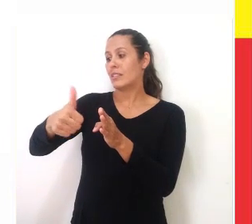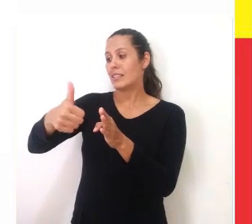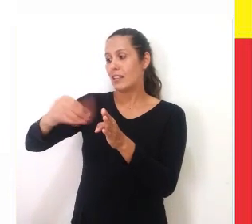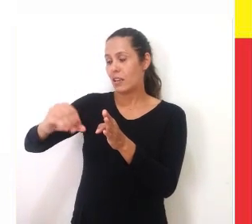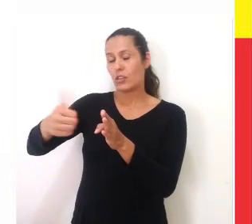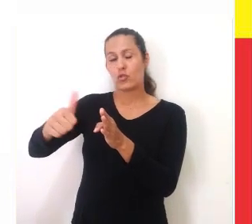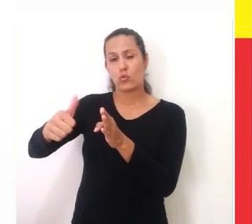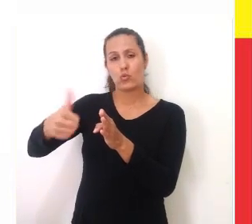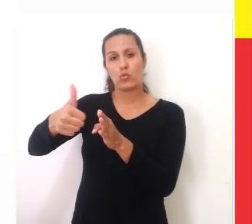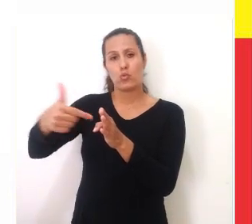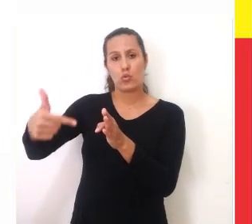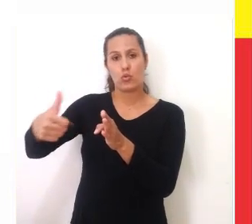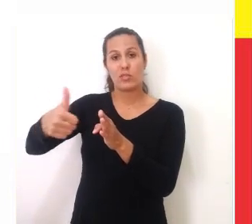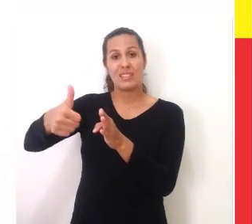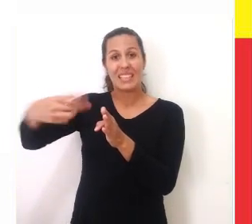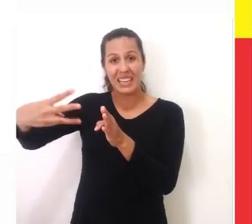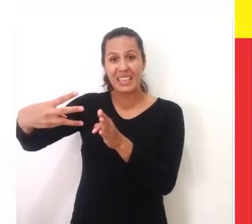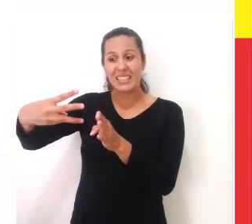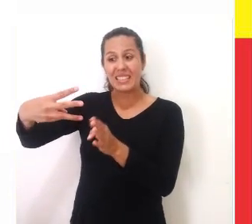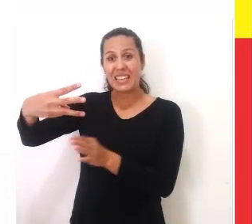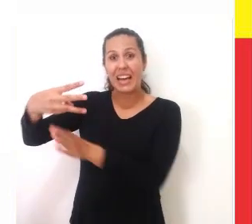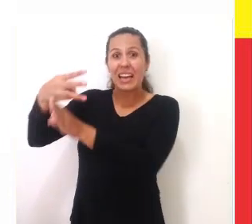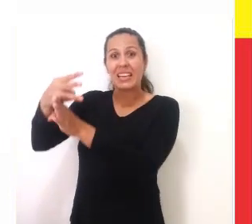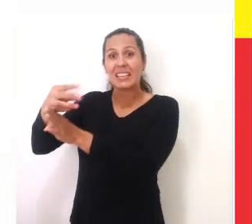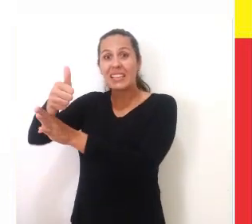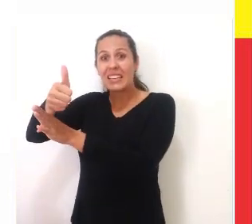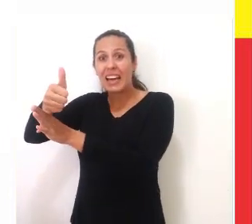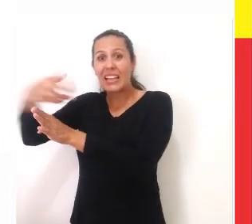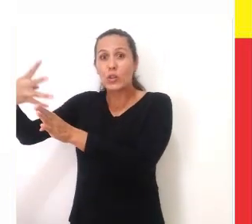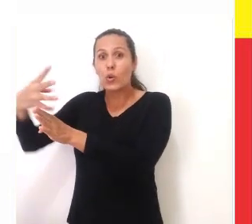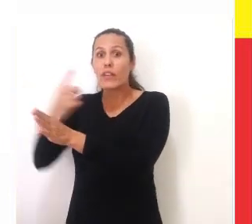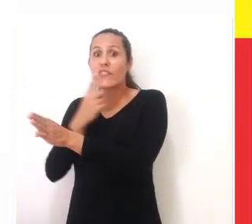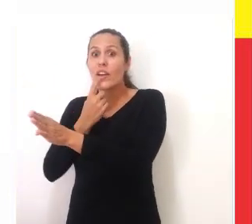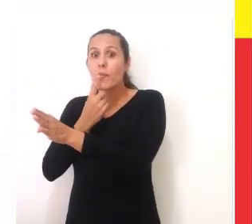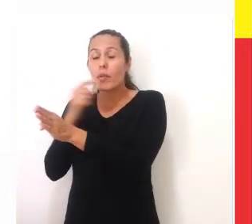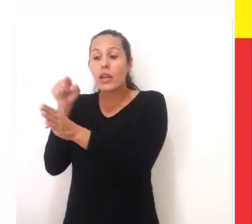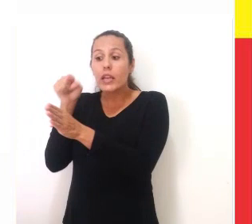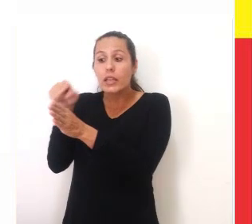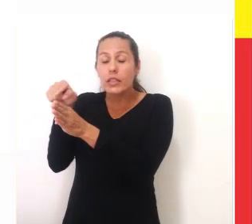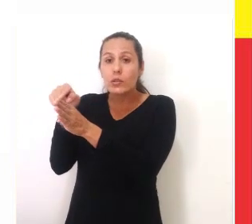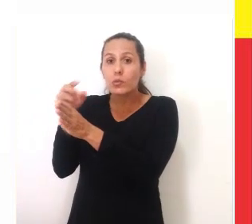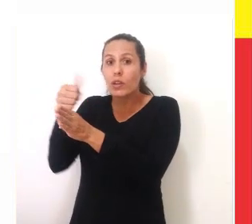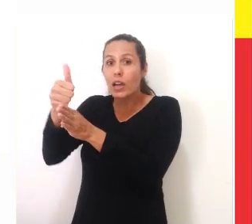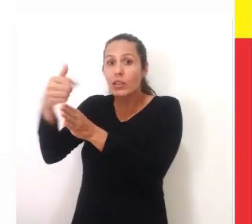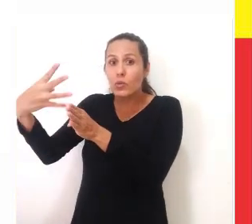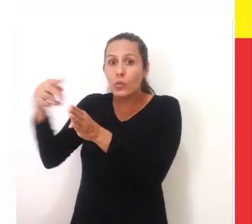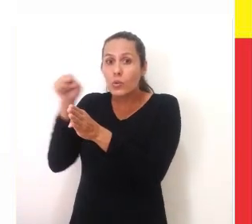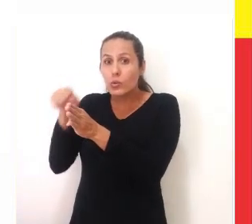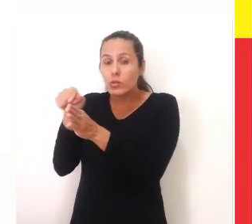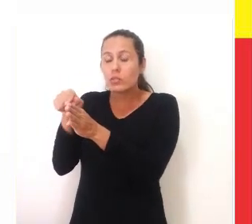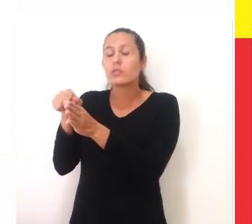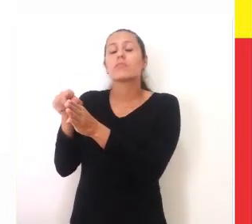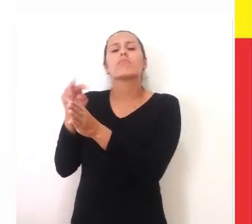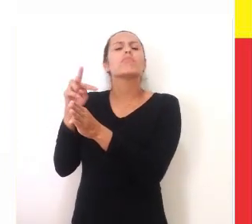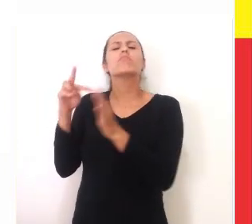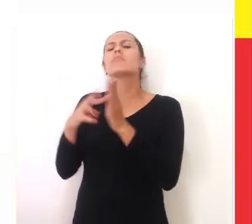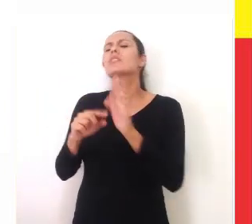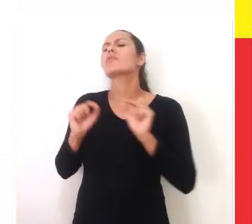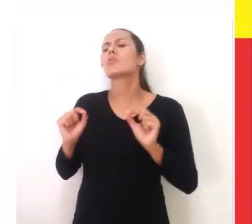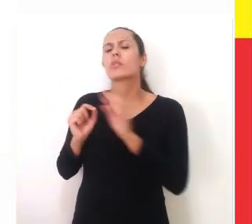13. Em vermelho, dia 14. O que é que significa isso? Que no dia